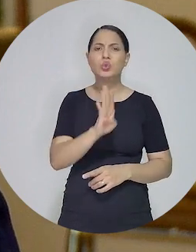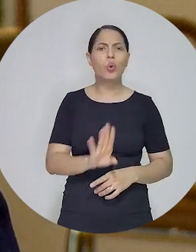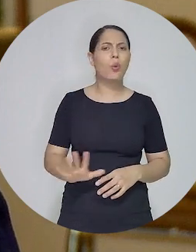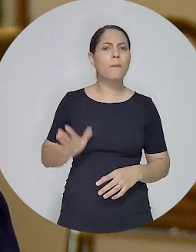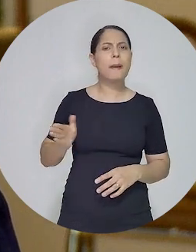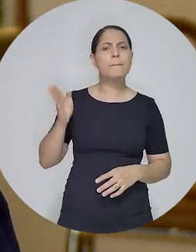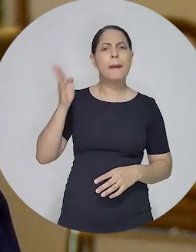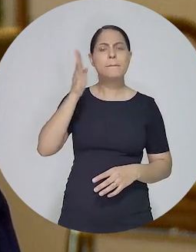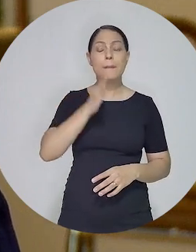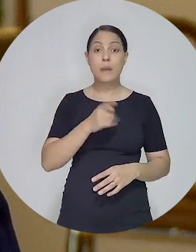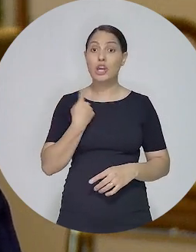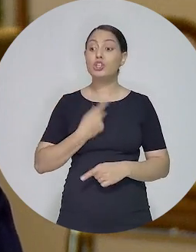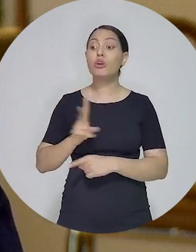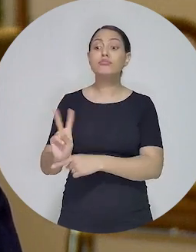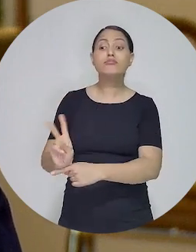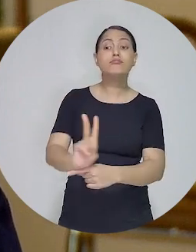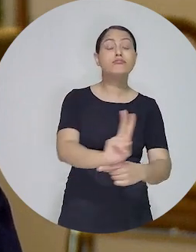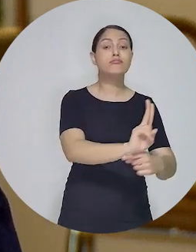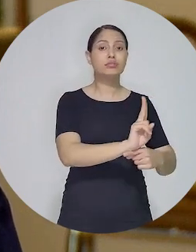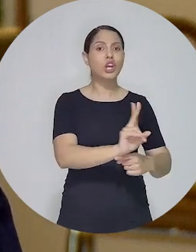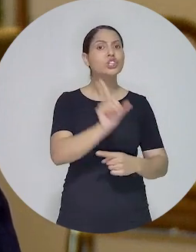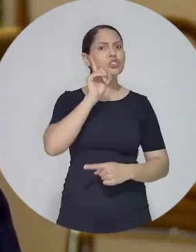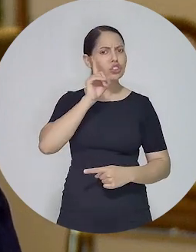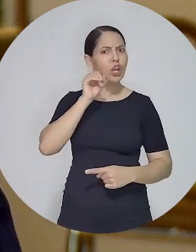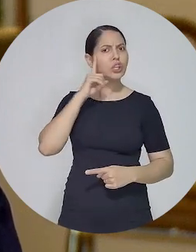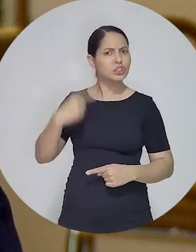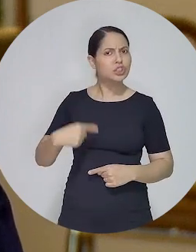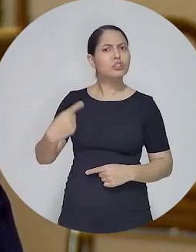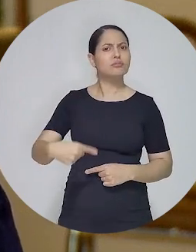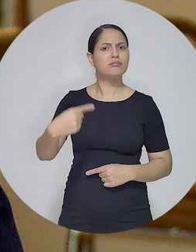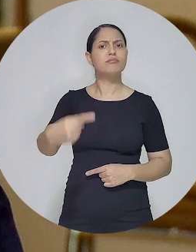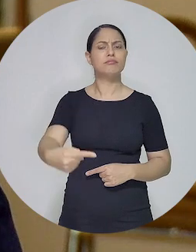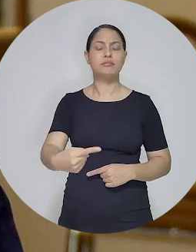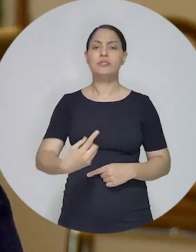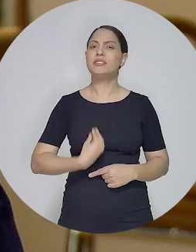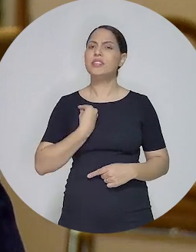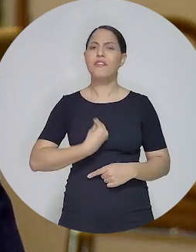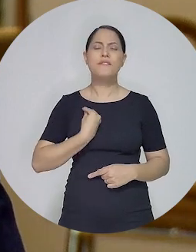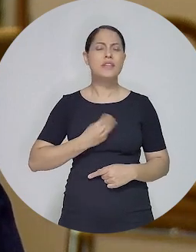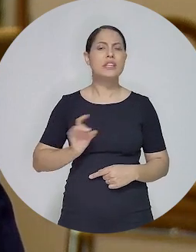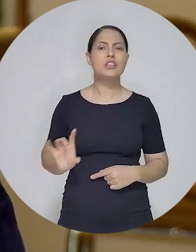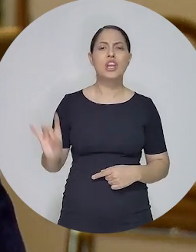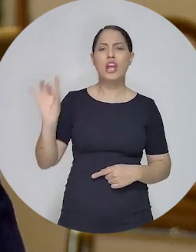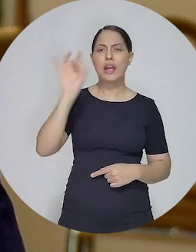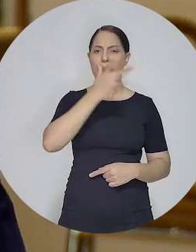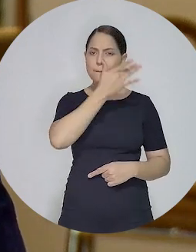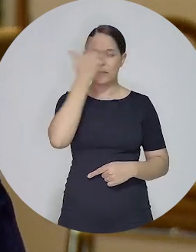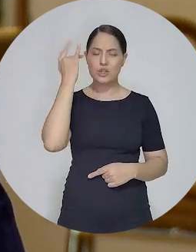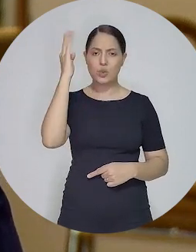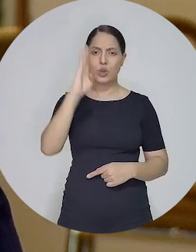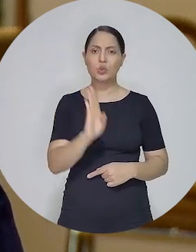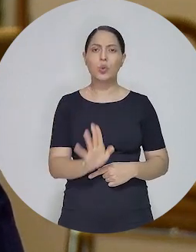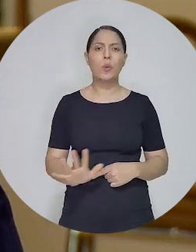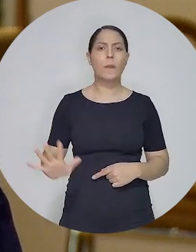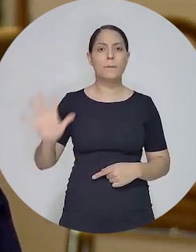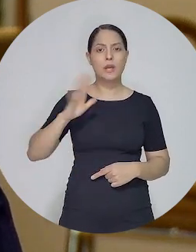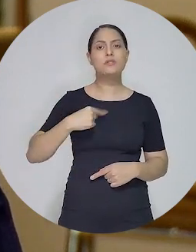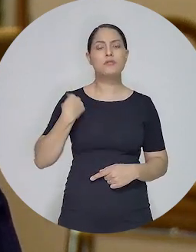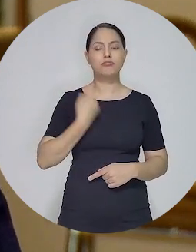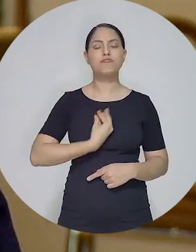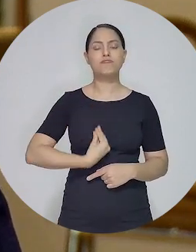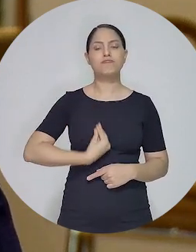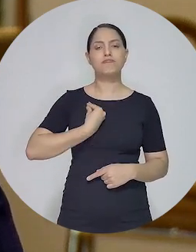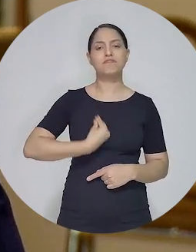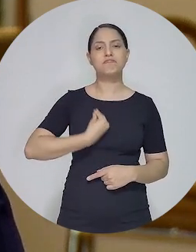será espalhado por todo o país e estaremos vigilantes diariamente na vida de cada advogado, de cada